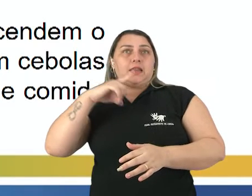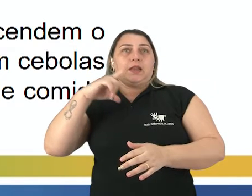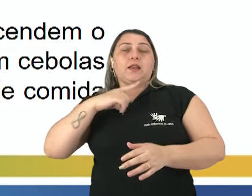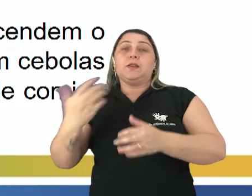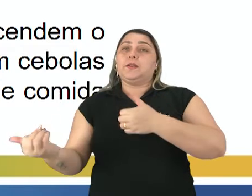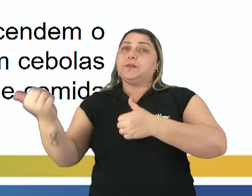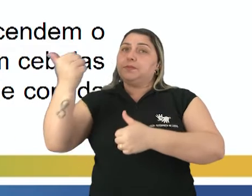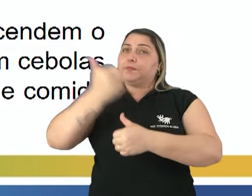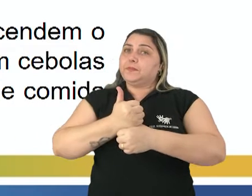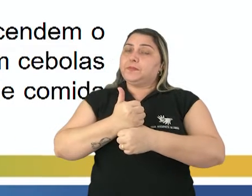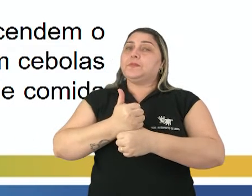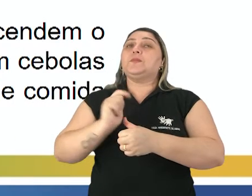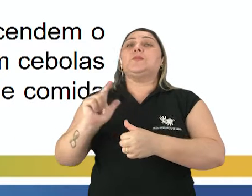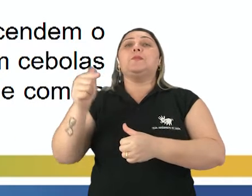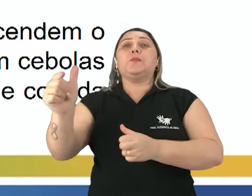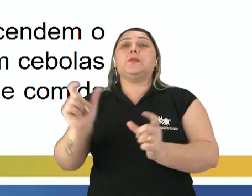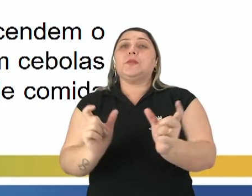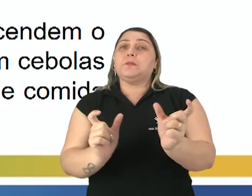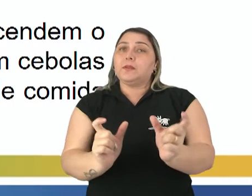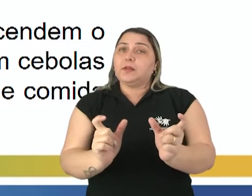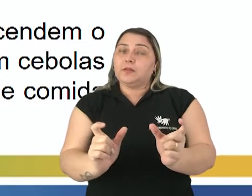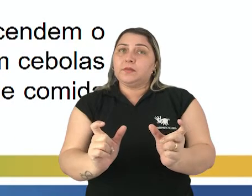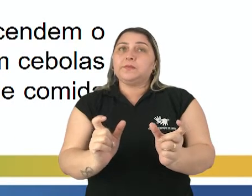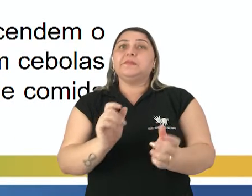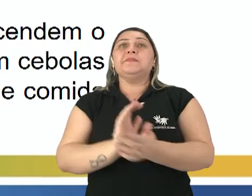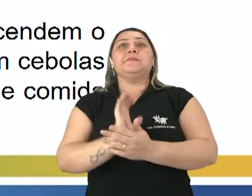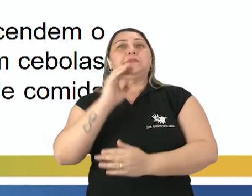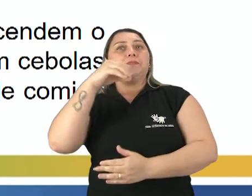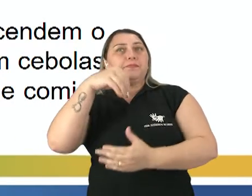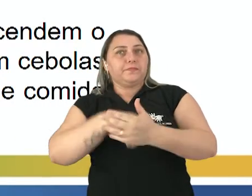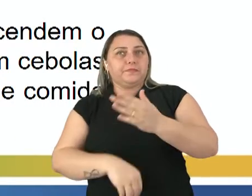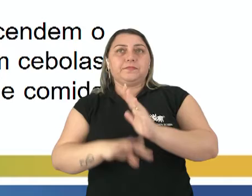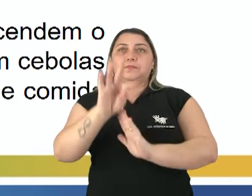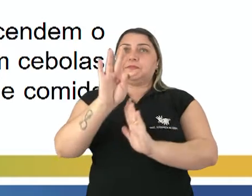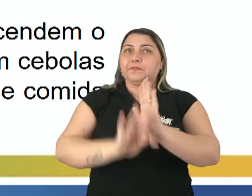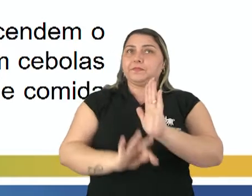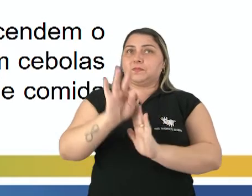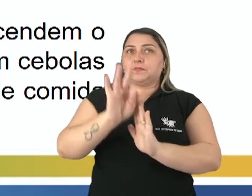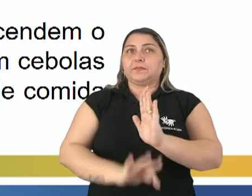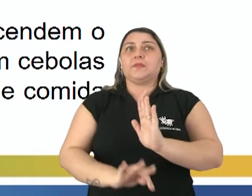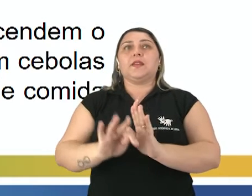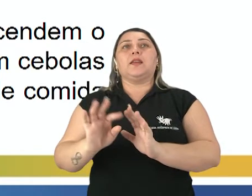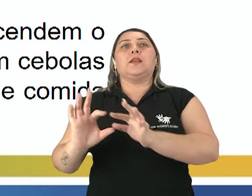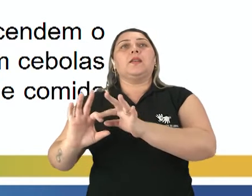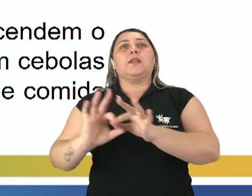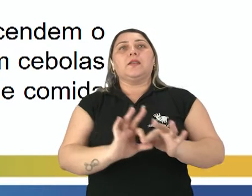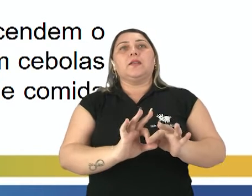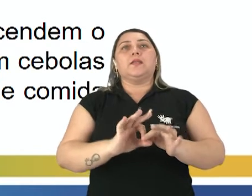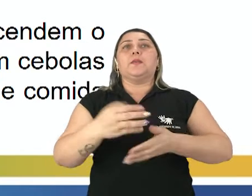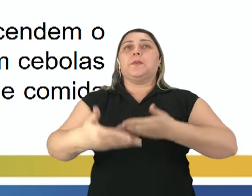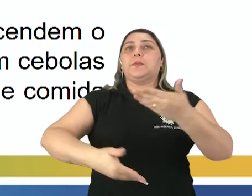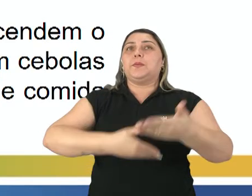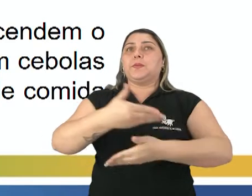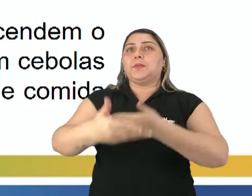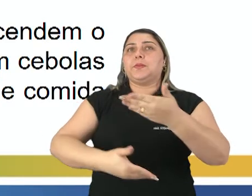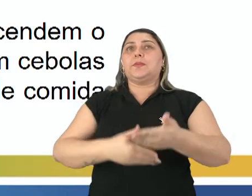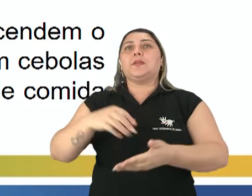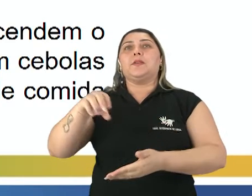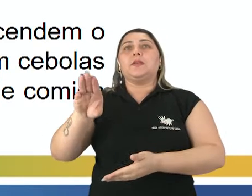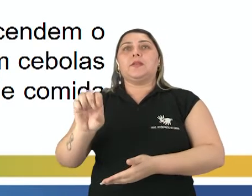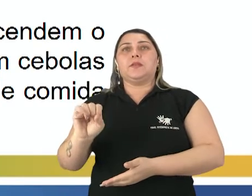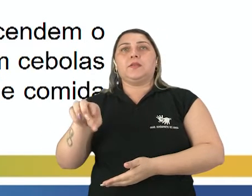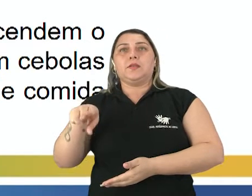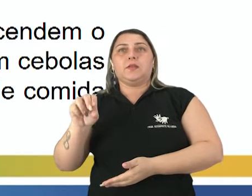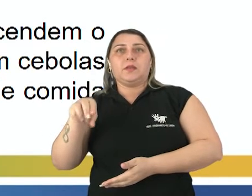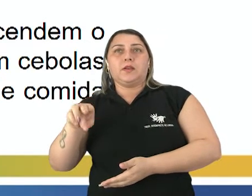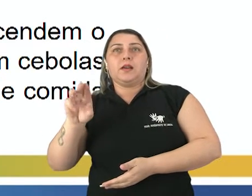substituído por outro termo dentro do texto. Esse tipo de coesão estabelece uma relação de sinonímia,